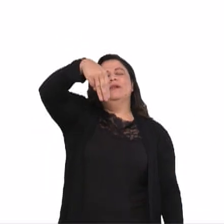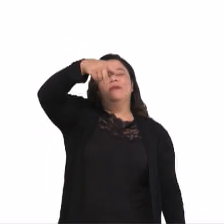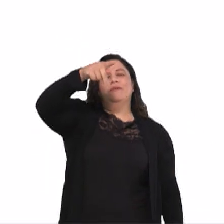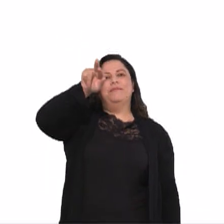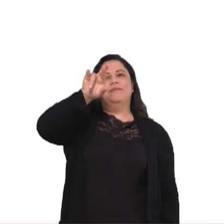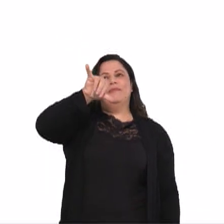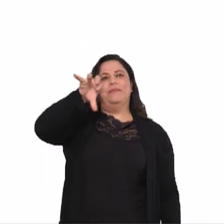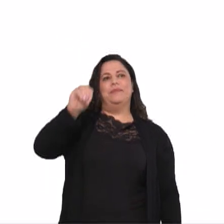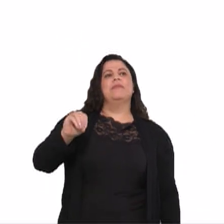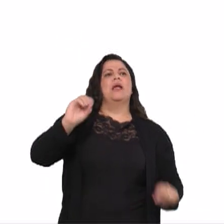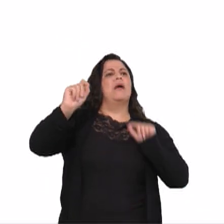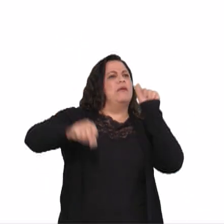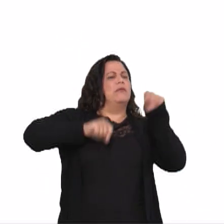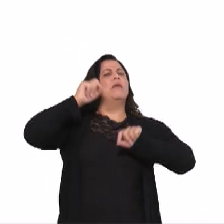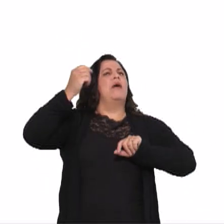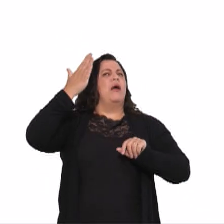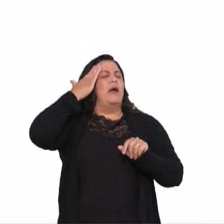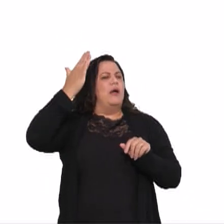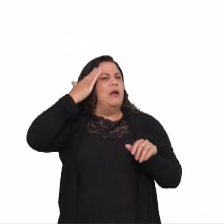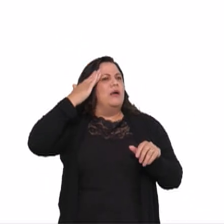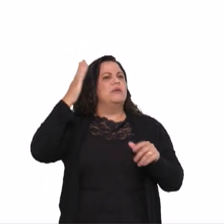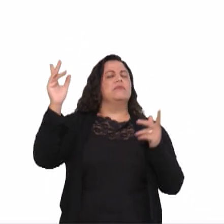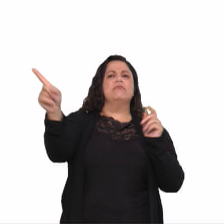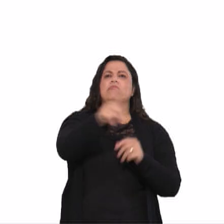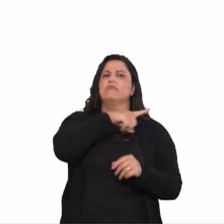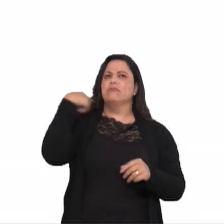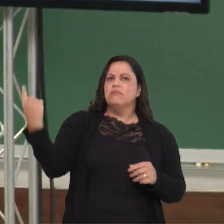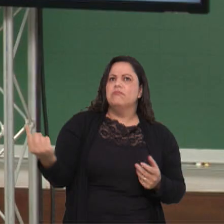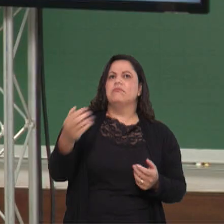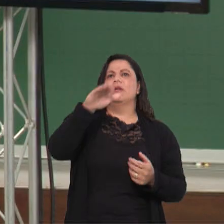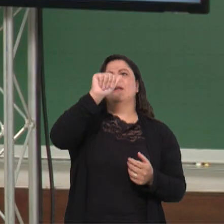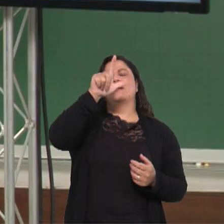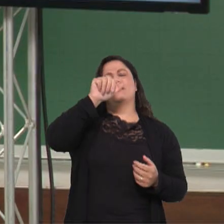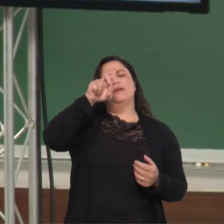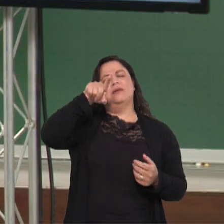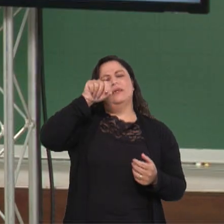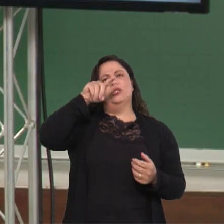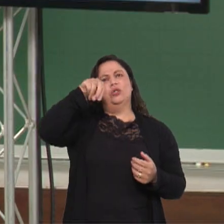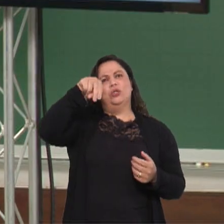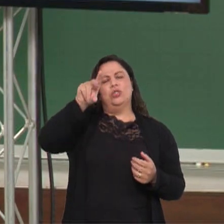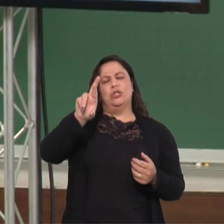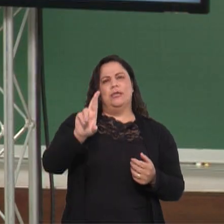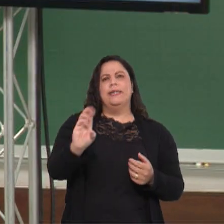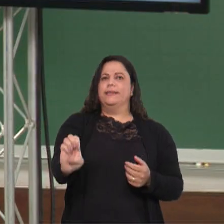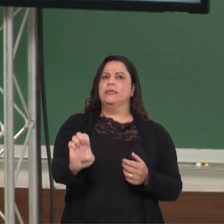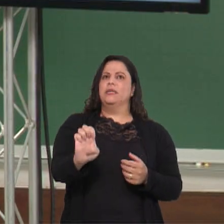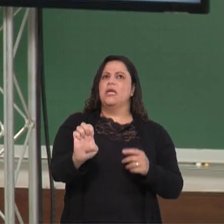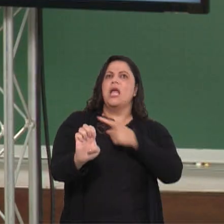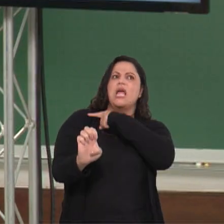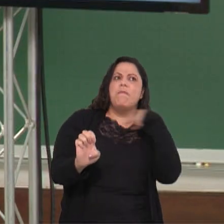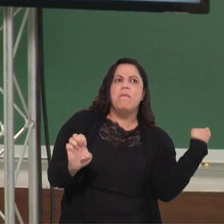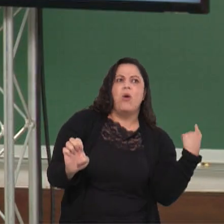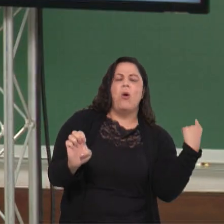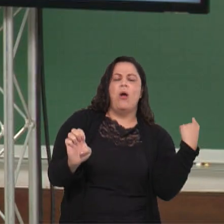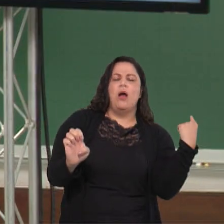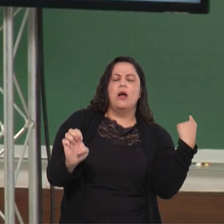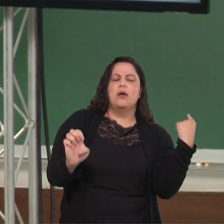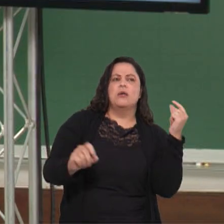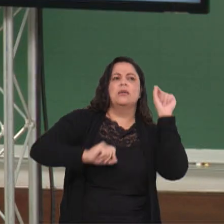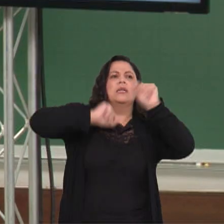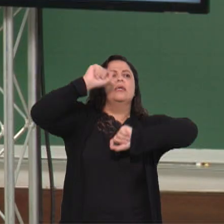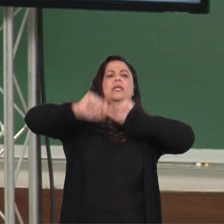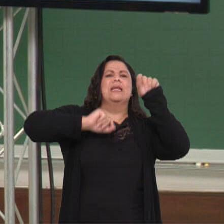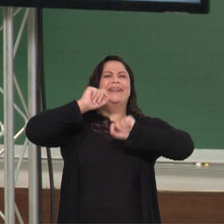Nós sabemos que Alexandre morre prematuramente, ele não deixa herdeiros, e assim que Alexandre morre, se inicia